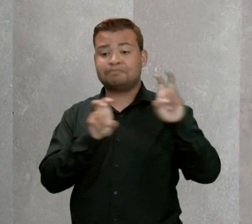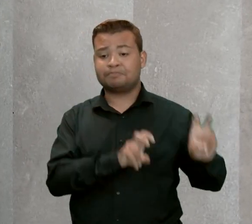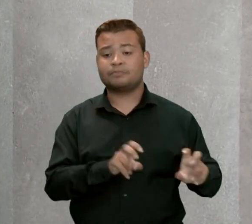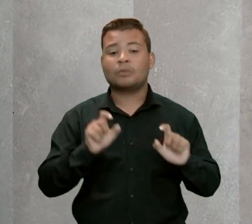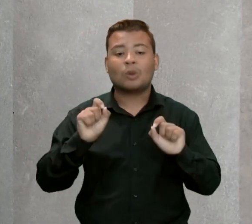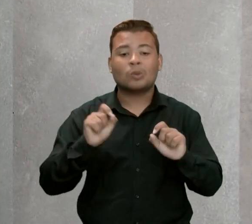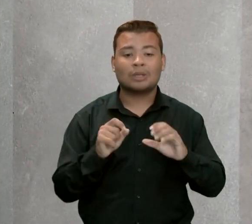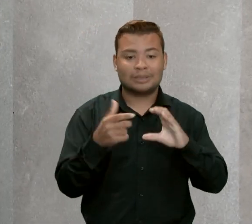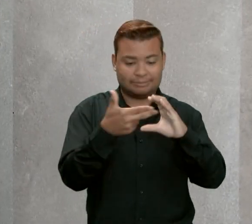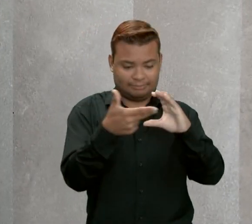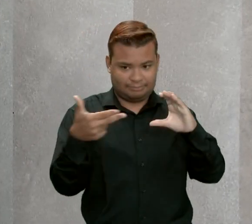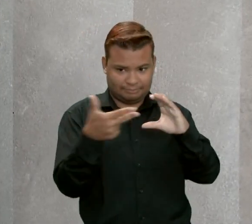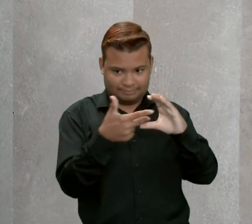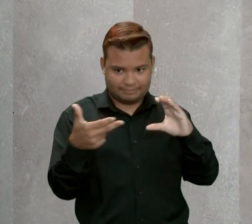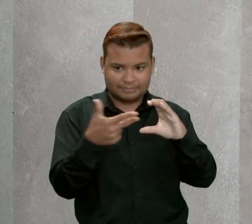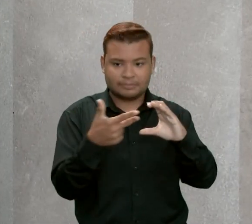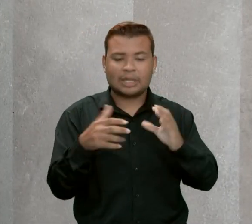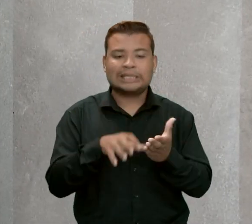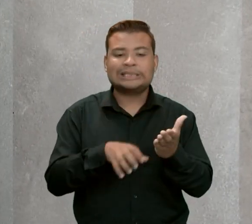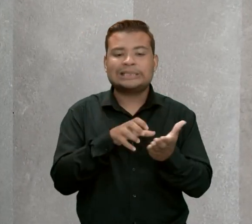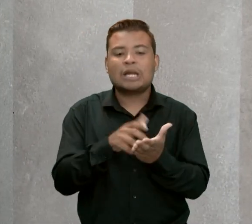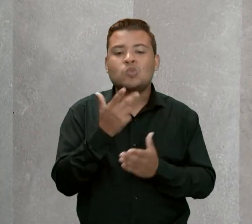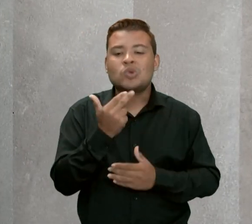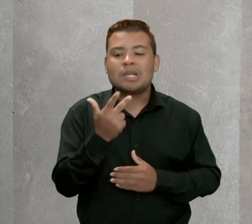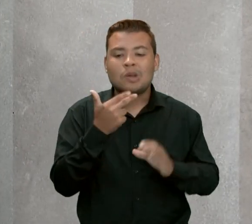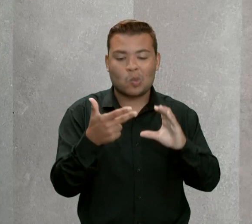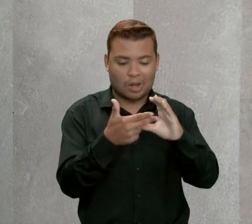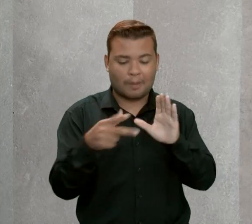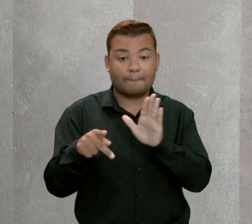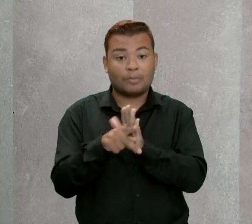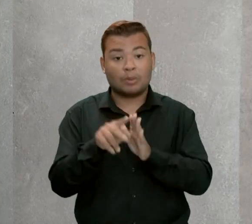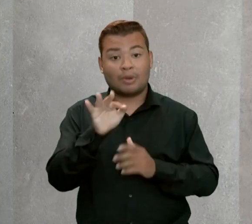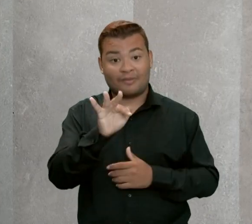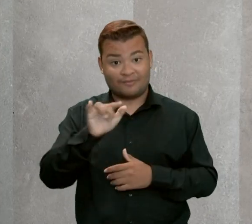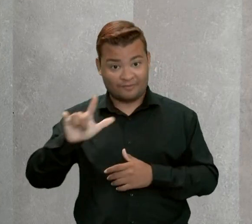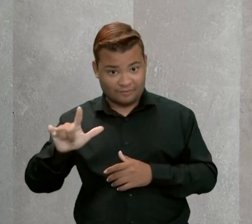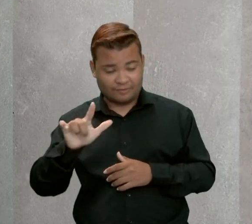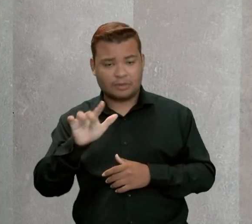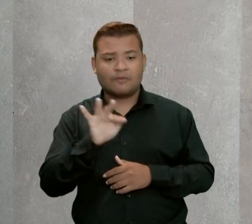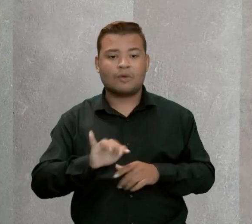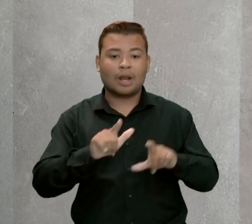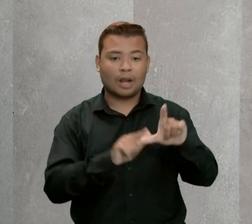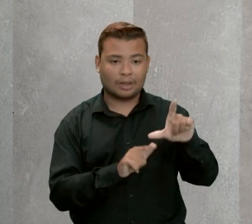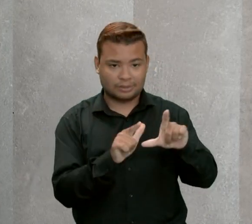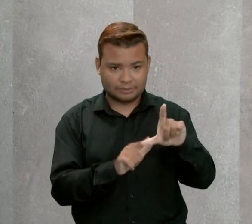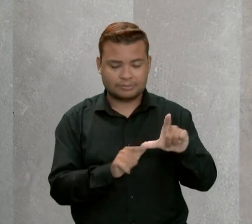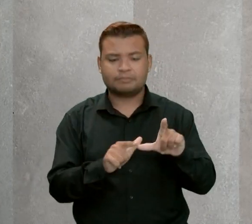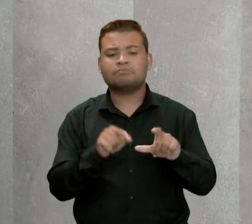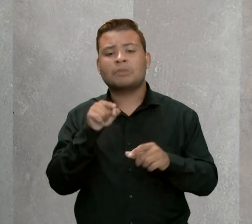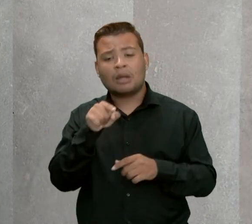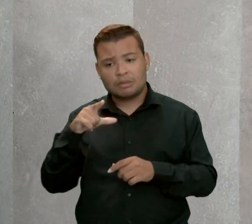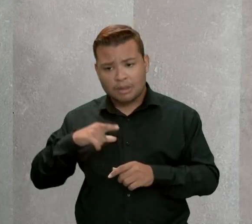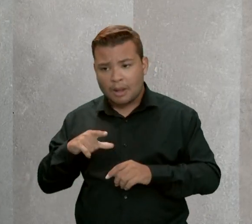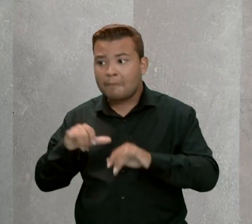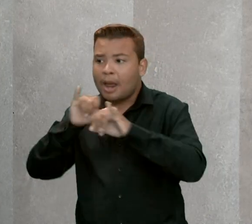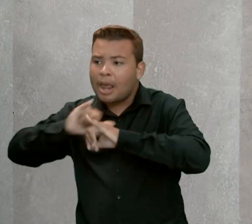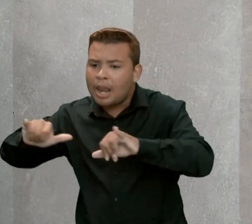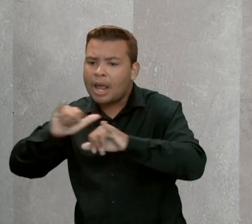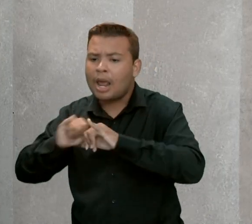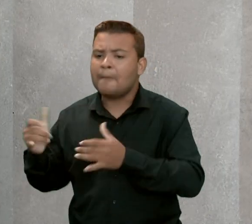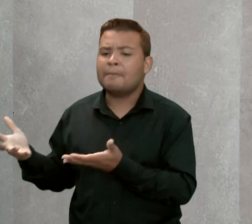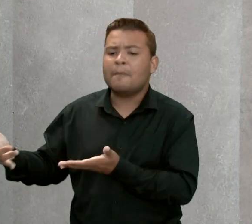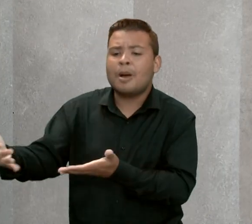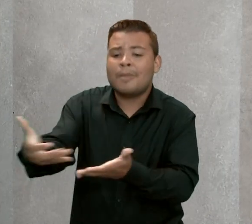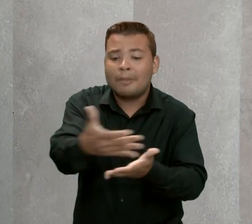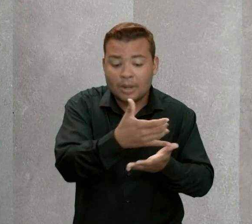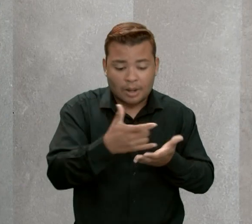Centro de Línguas da Faculdade de Letras da UFG promove uma campanha de arrecadação. As doações vão para a Associação